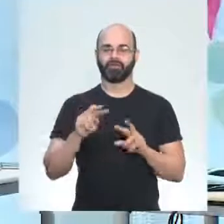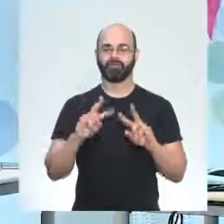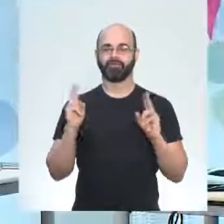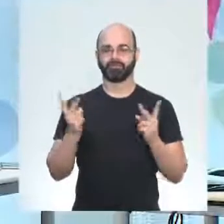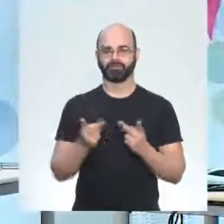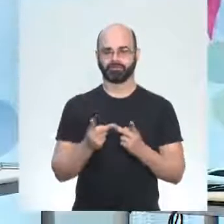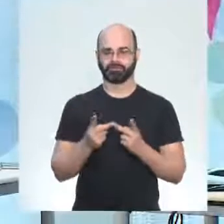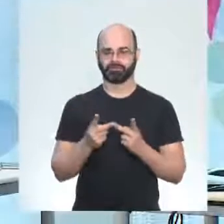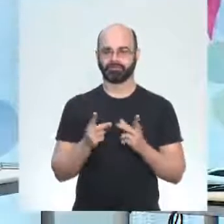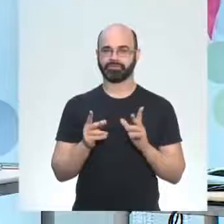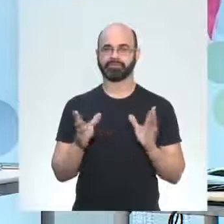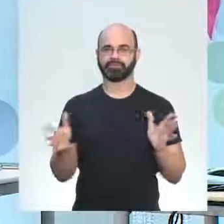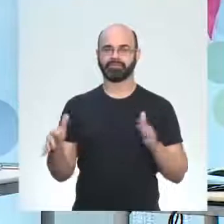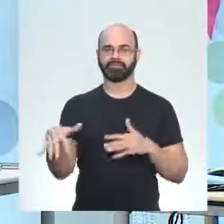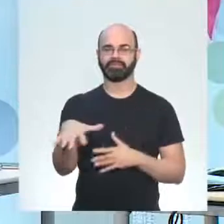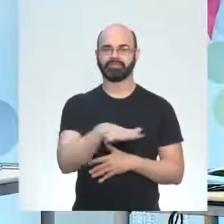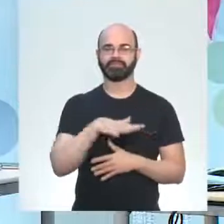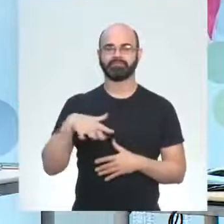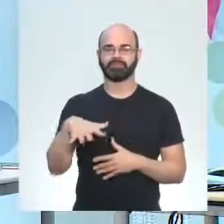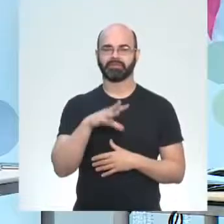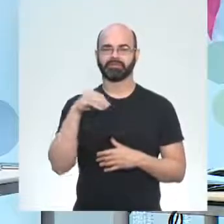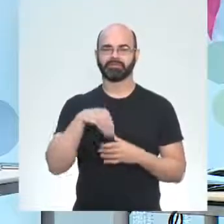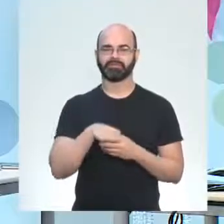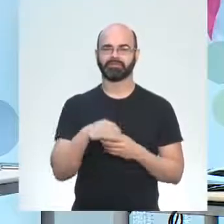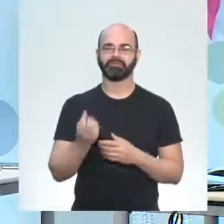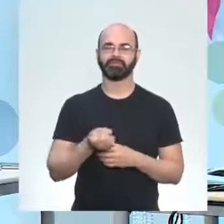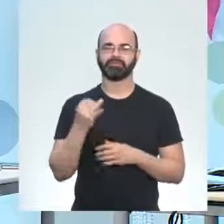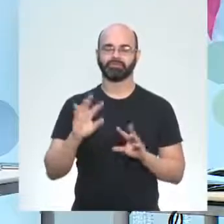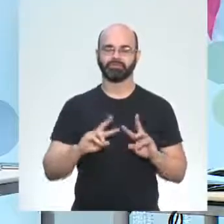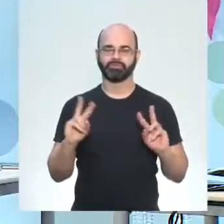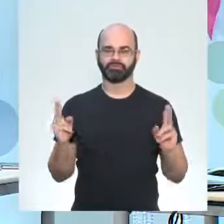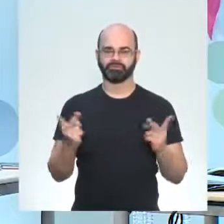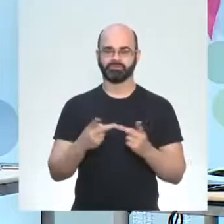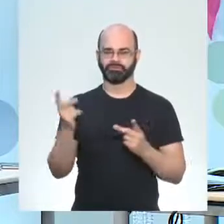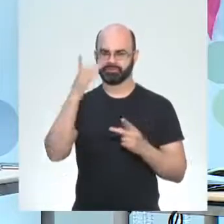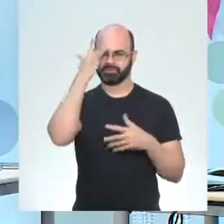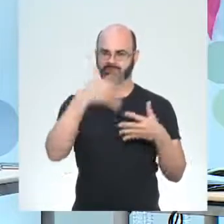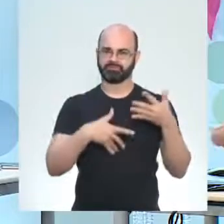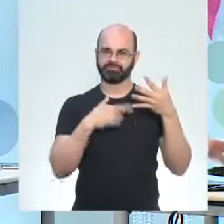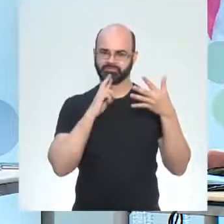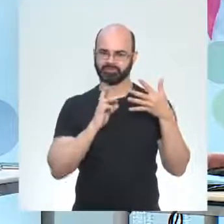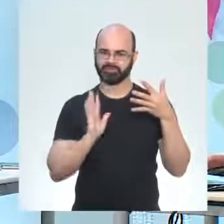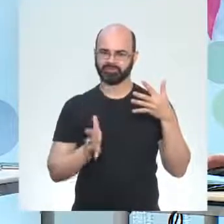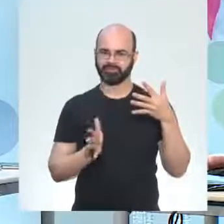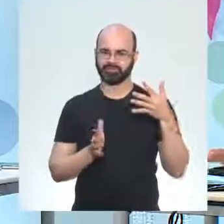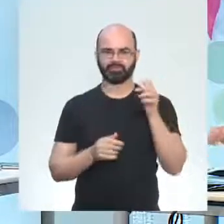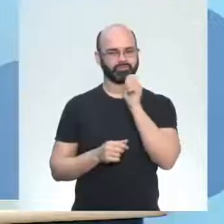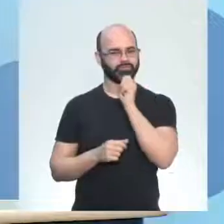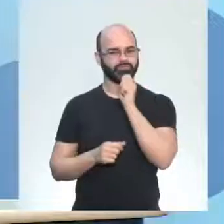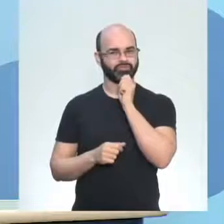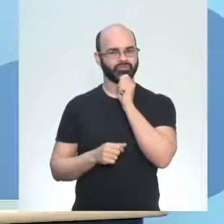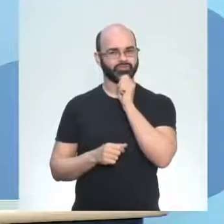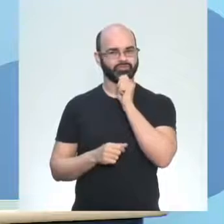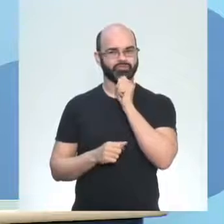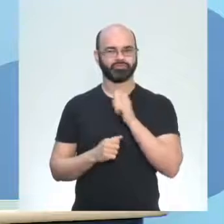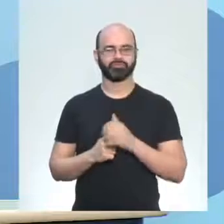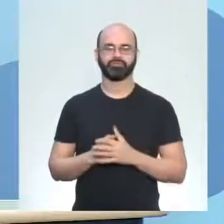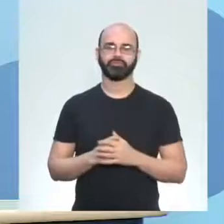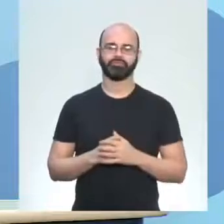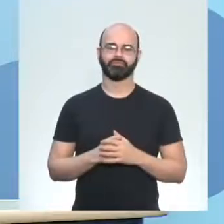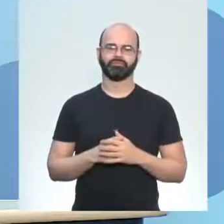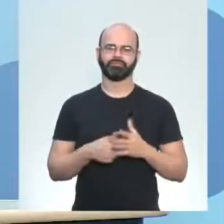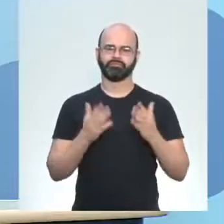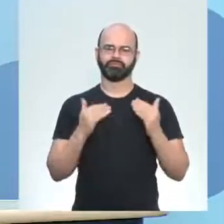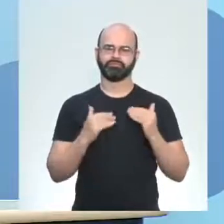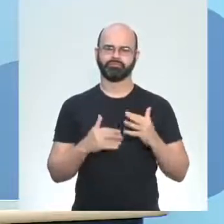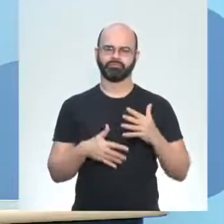quanto espaço esse aquário ocupa. Será que o pessoal já subiu a resposta? Ainda não. Desse aqui eu ouvi uma resposta